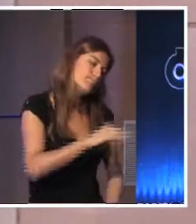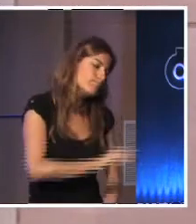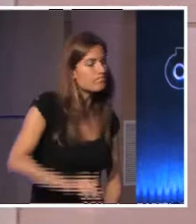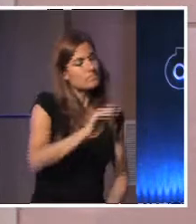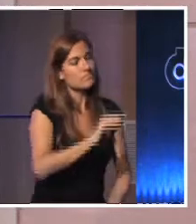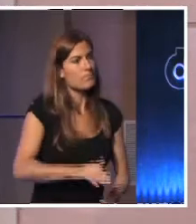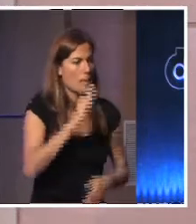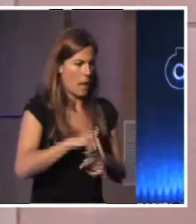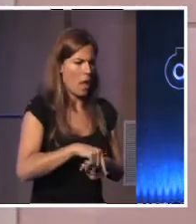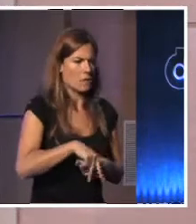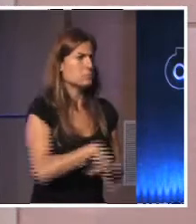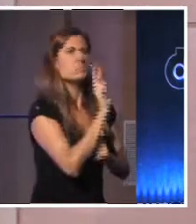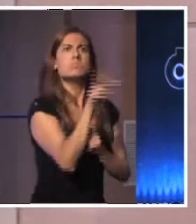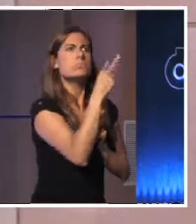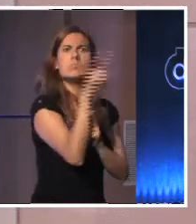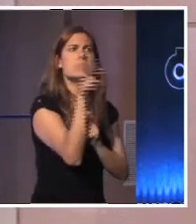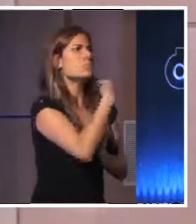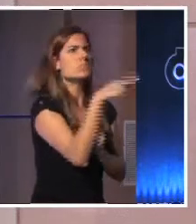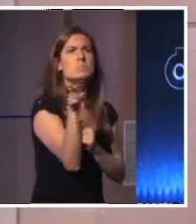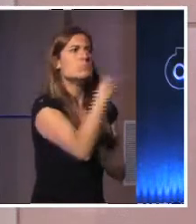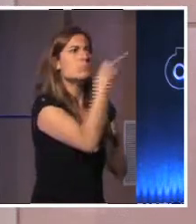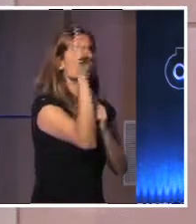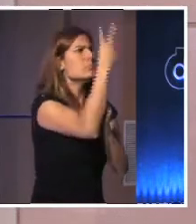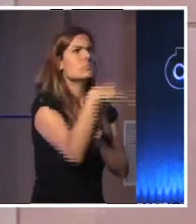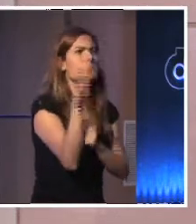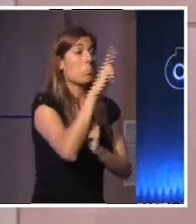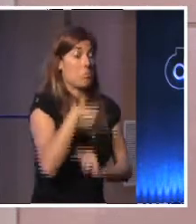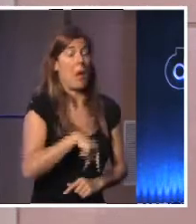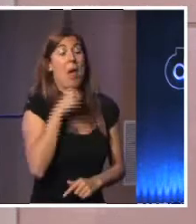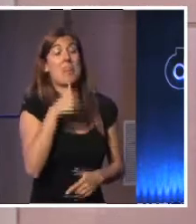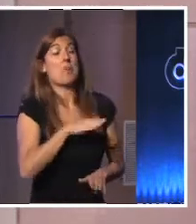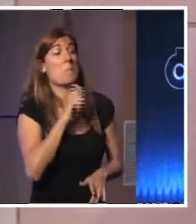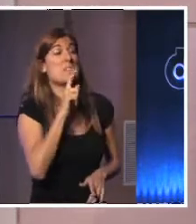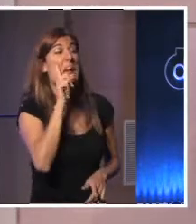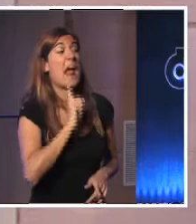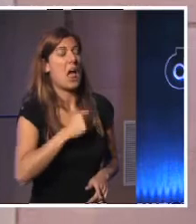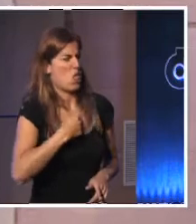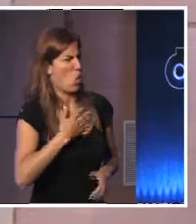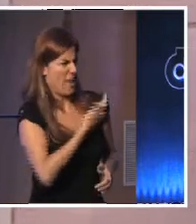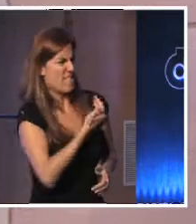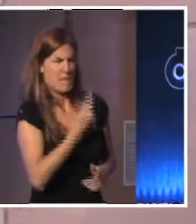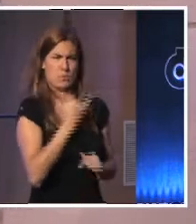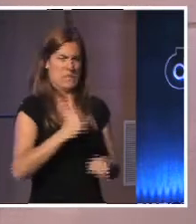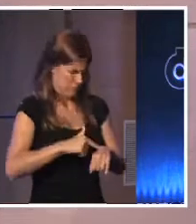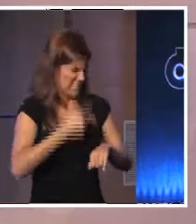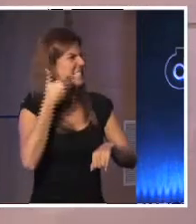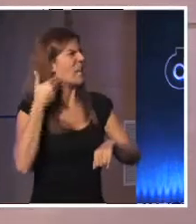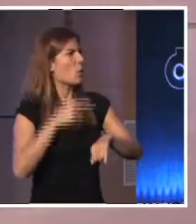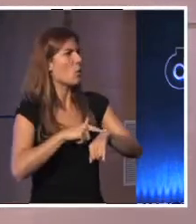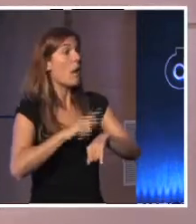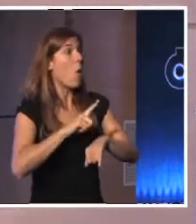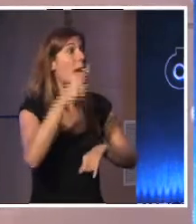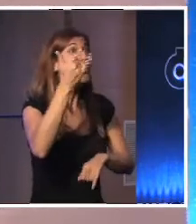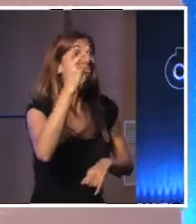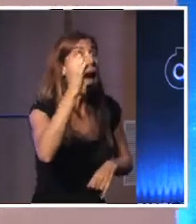E ela começou a olhar-me em todas as direções. E é o que ela faz normalmente quando vê a dona. Eu pensei, a dona já chegou. Isto é impossível, é muito cedo. Tocou o